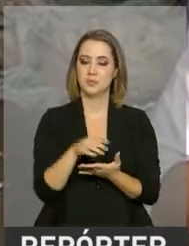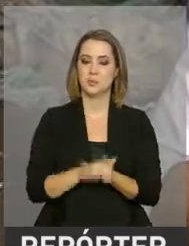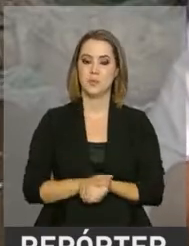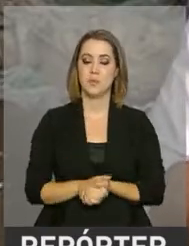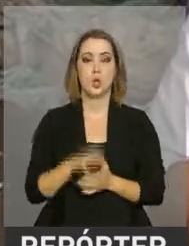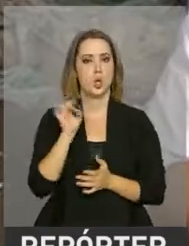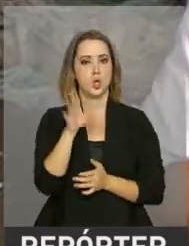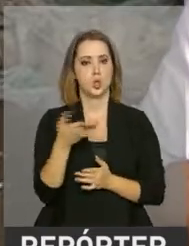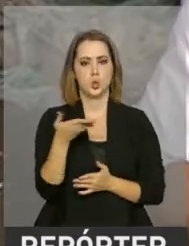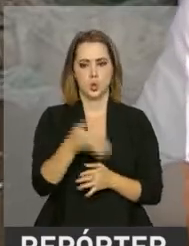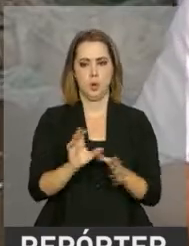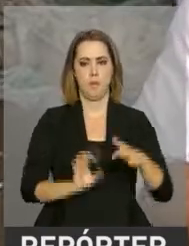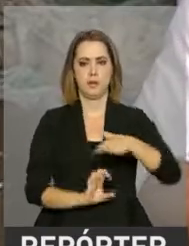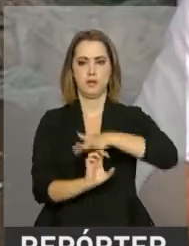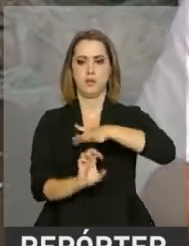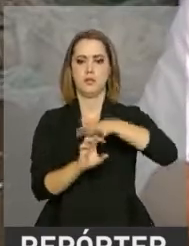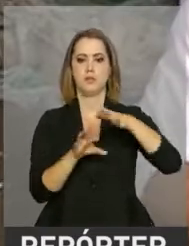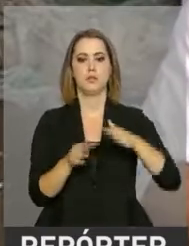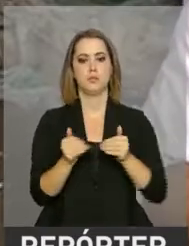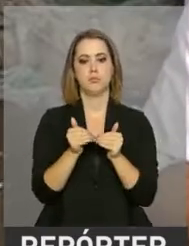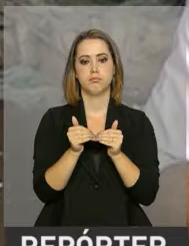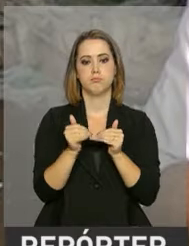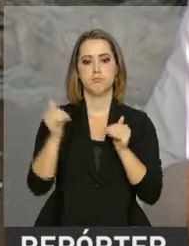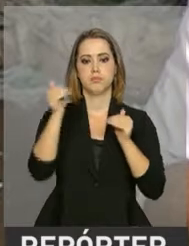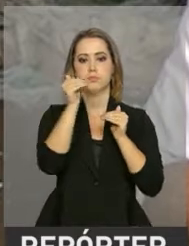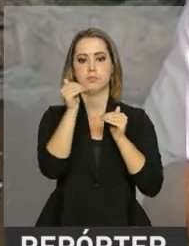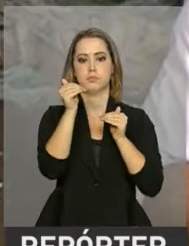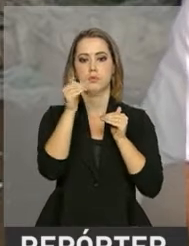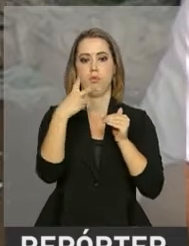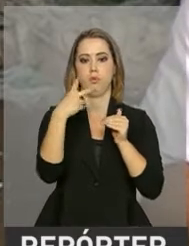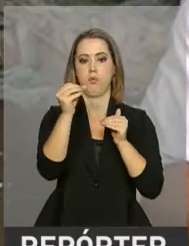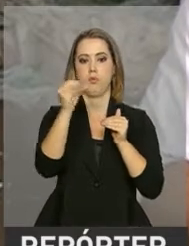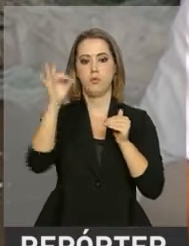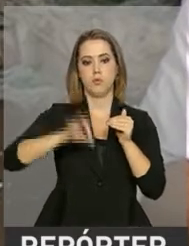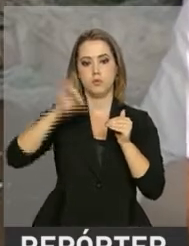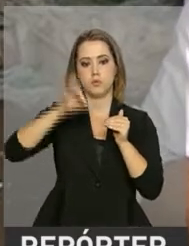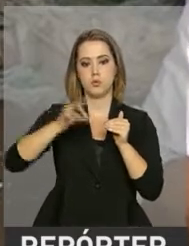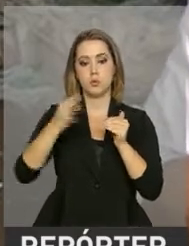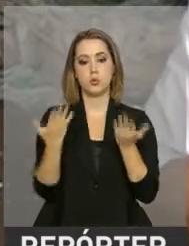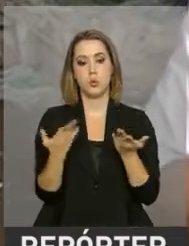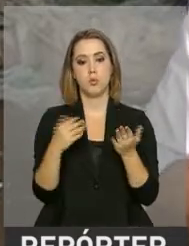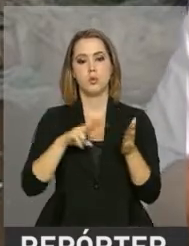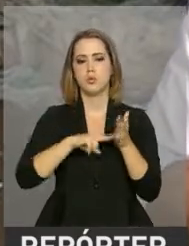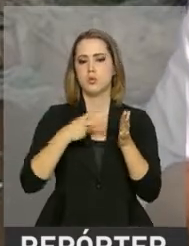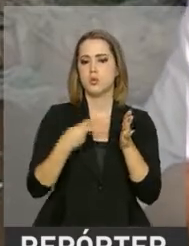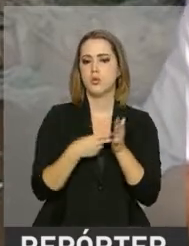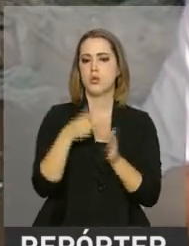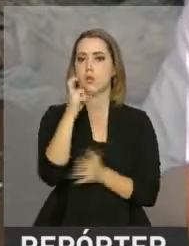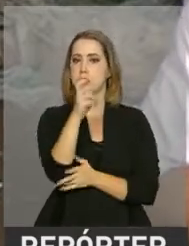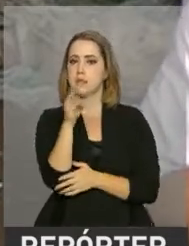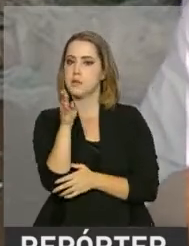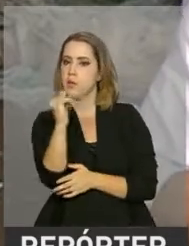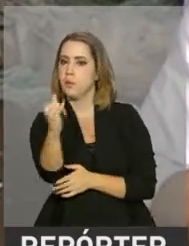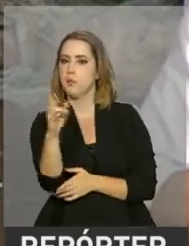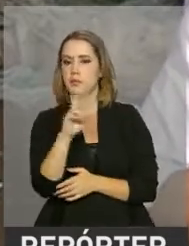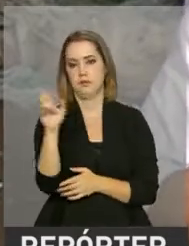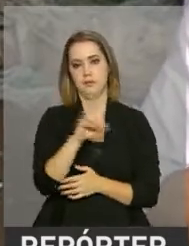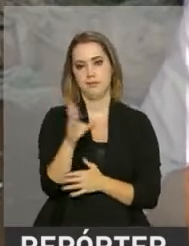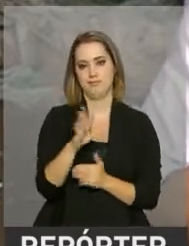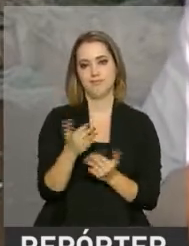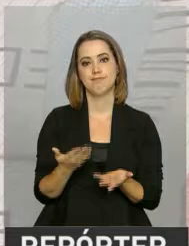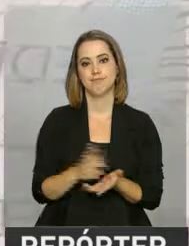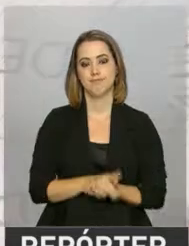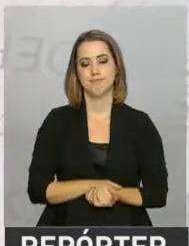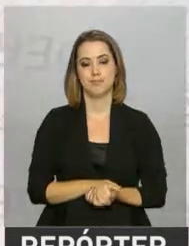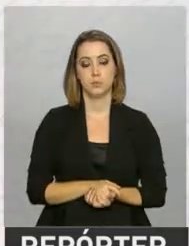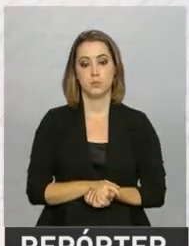banco que só pra esse segmento deve aumentar cerca de 20 por cento o equivalente a 5 bilhões e 400 milhões de